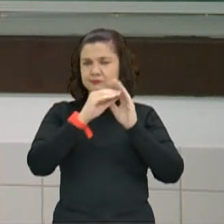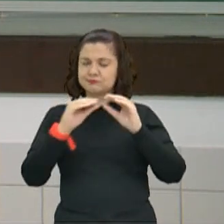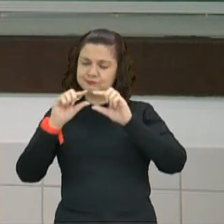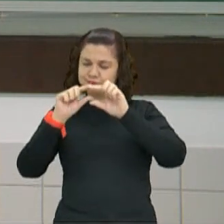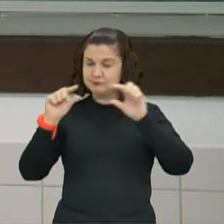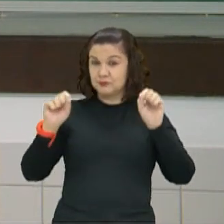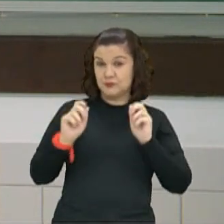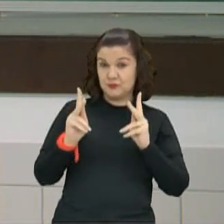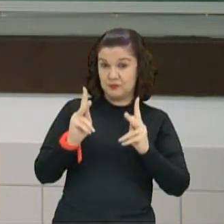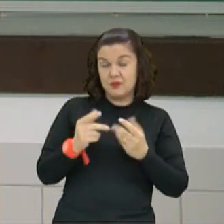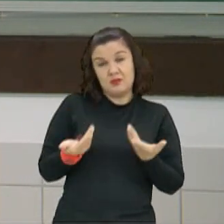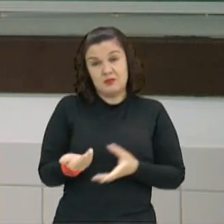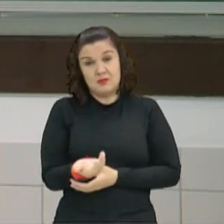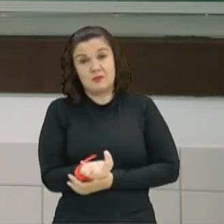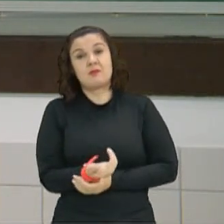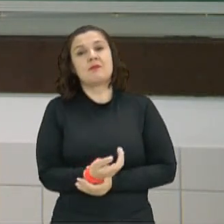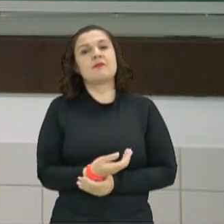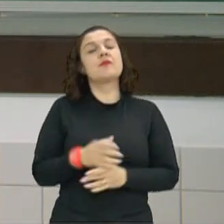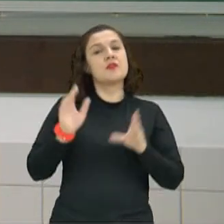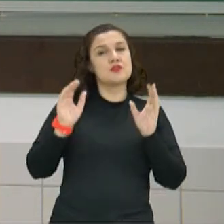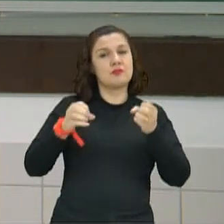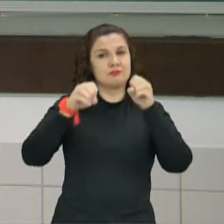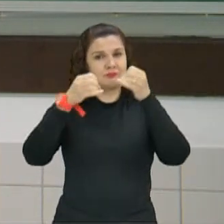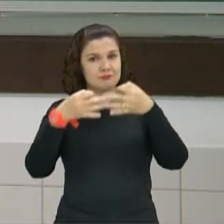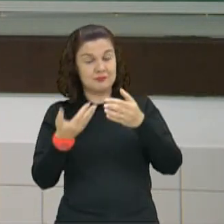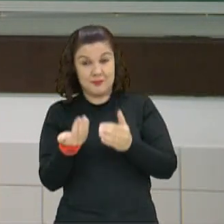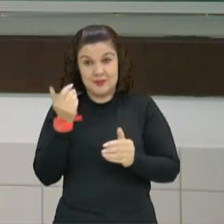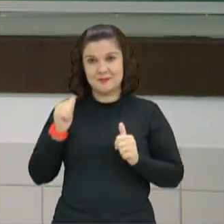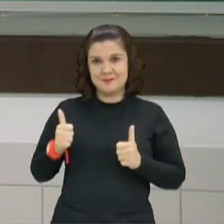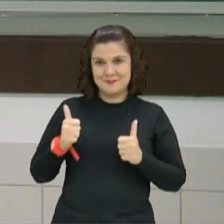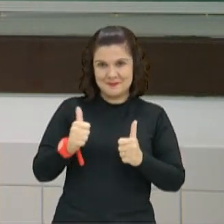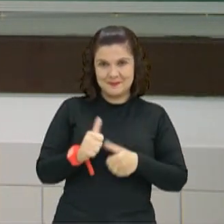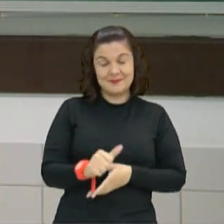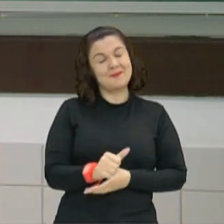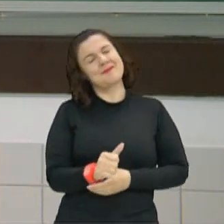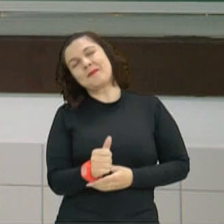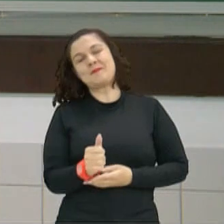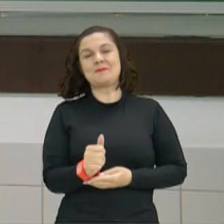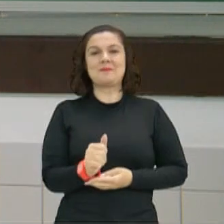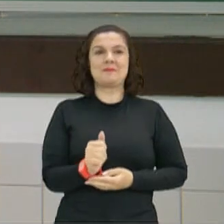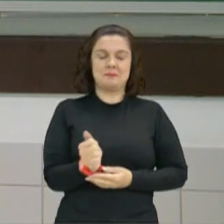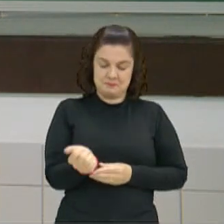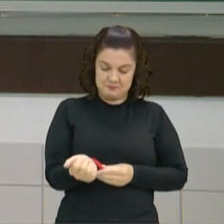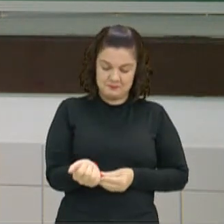referência, ok? Como eu passei nos exemplos anteriores, beleza? Vamos continuar?